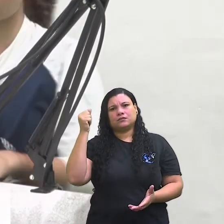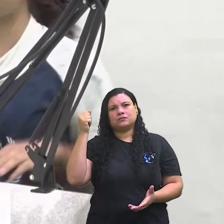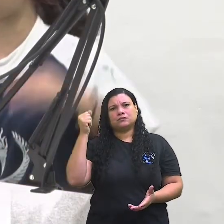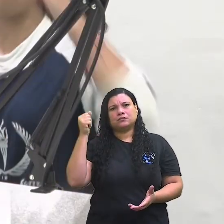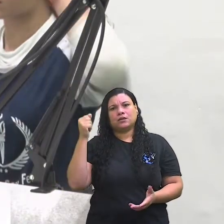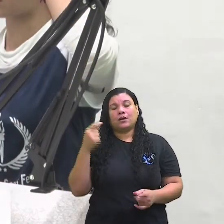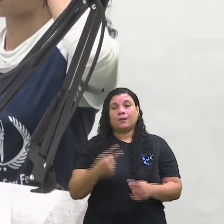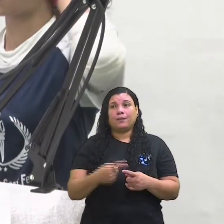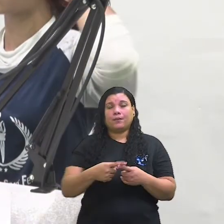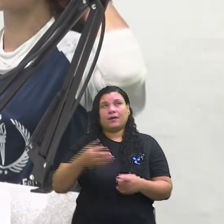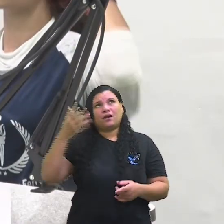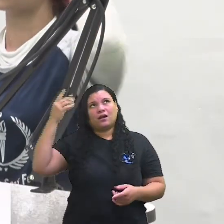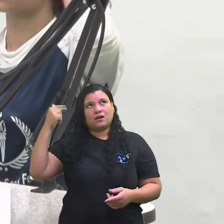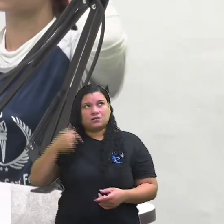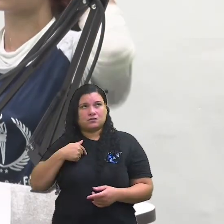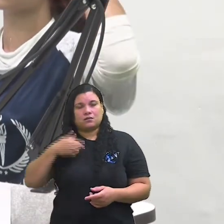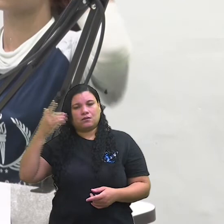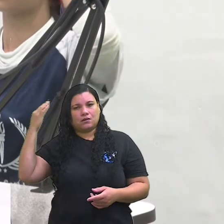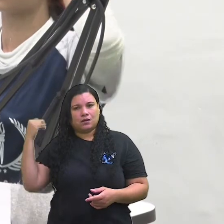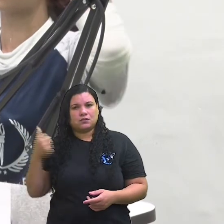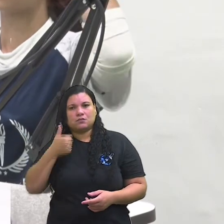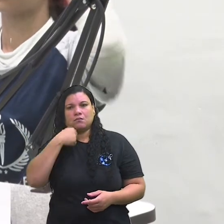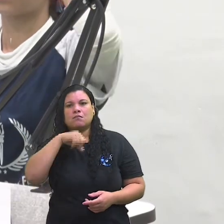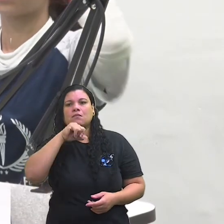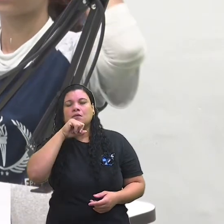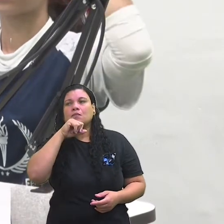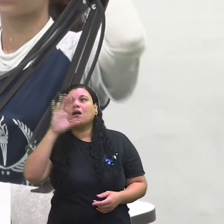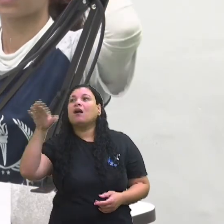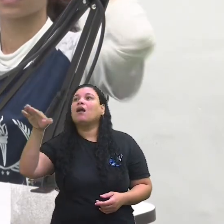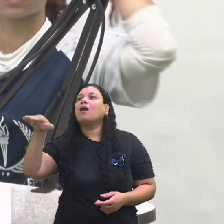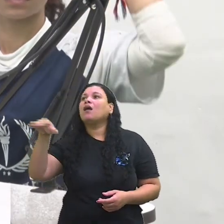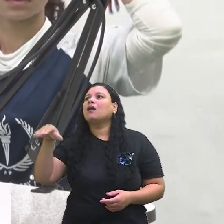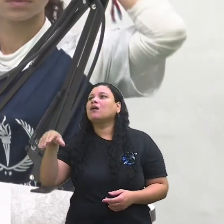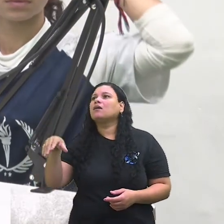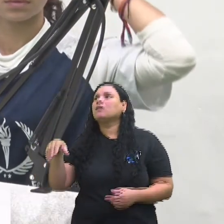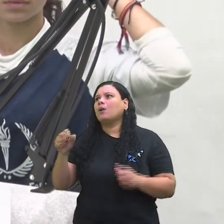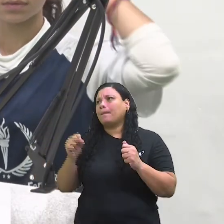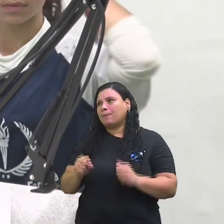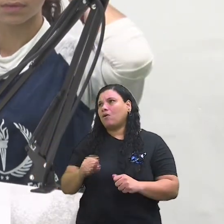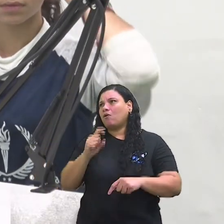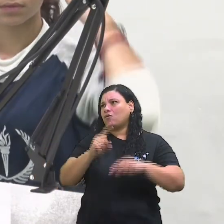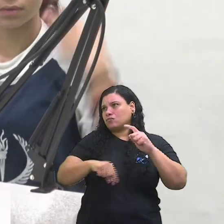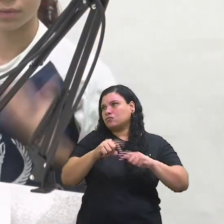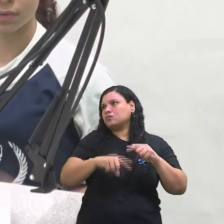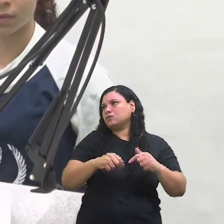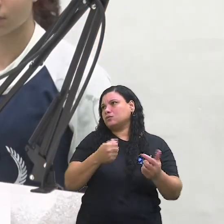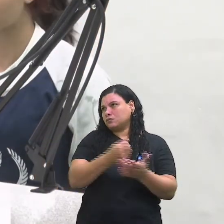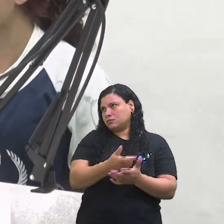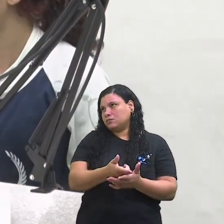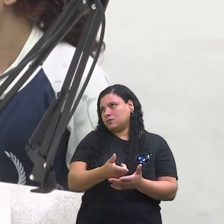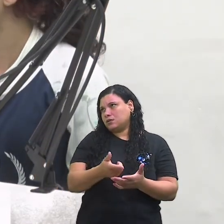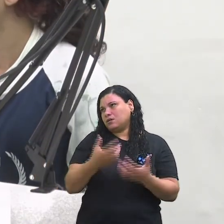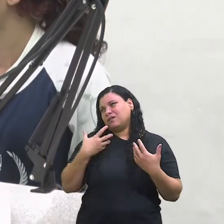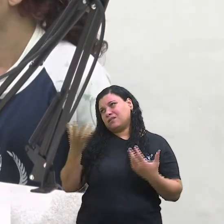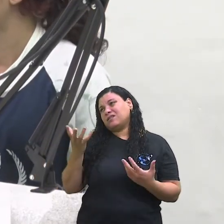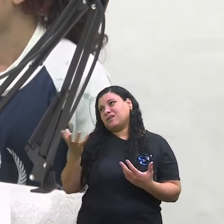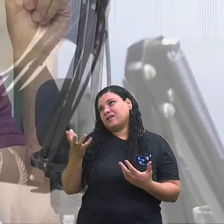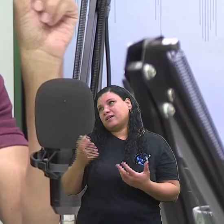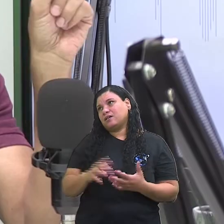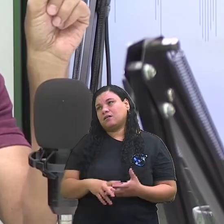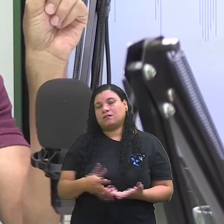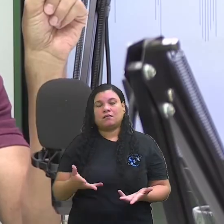parcelar. É imediatista. Eu vou parcelar, vou comprar. E a gente acaba criando filhos